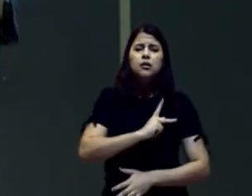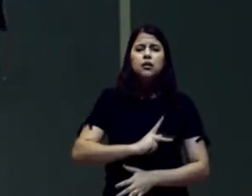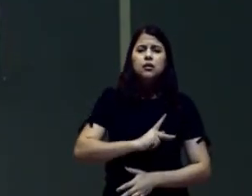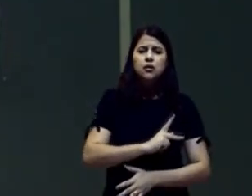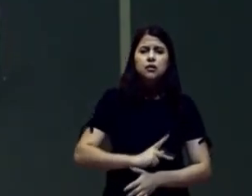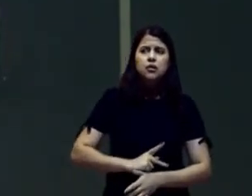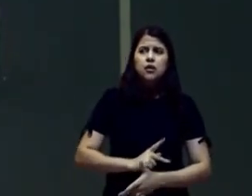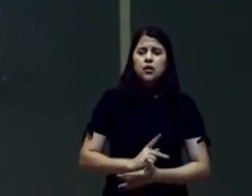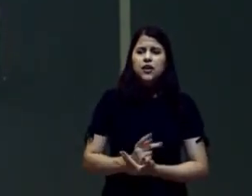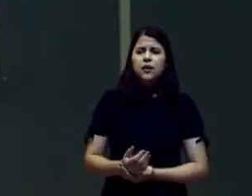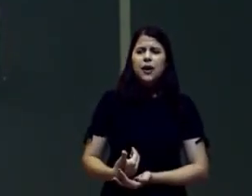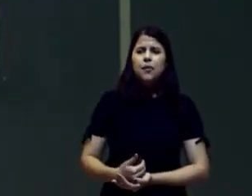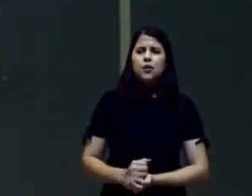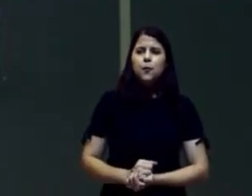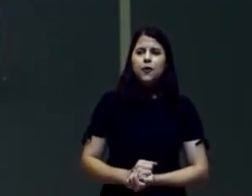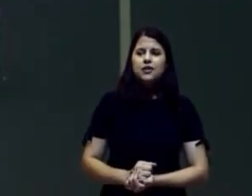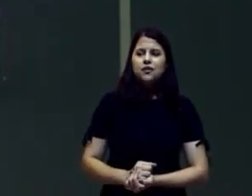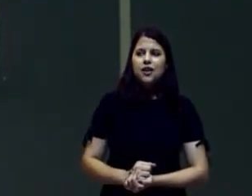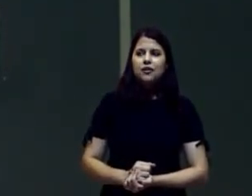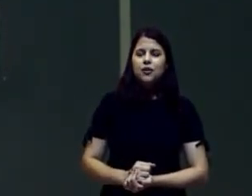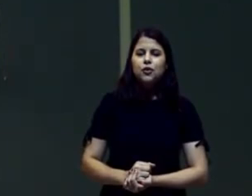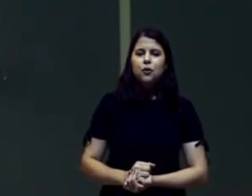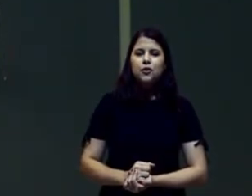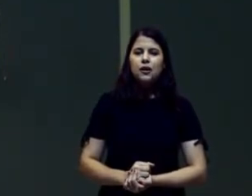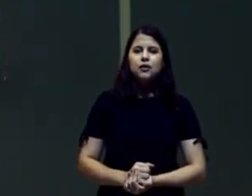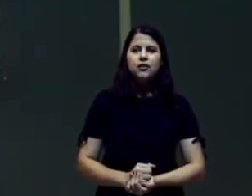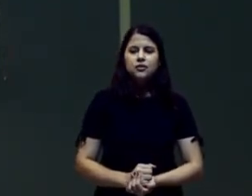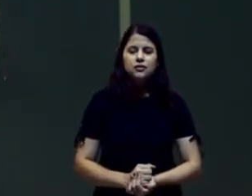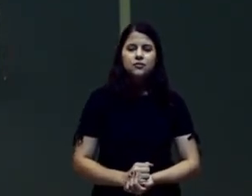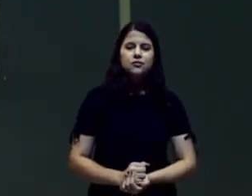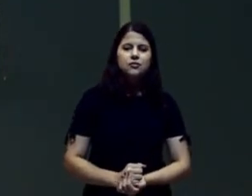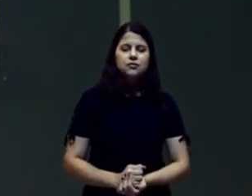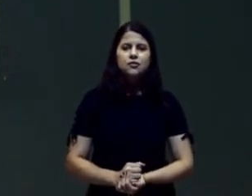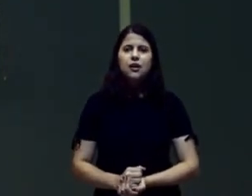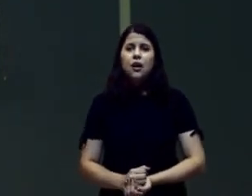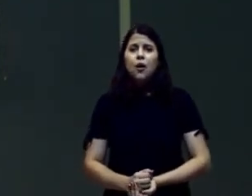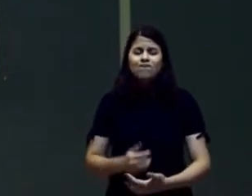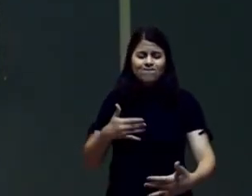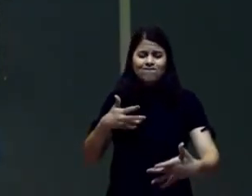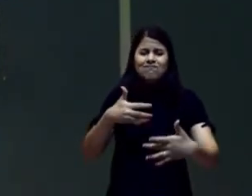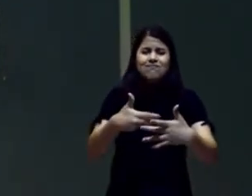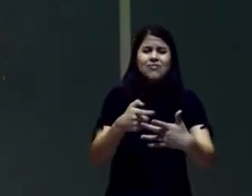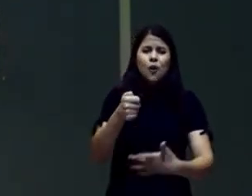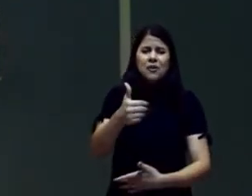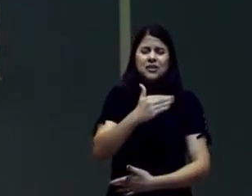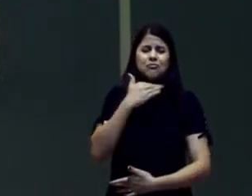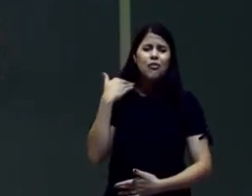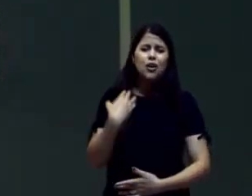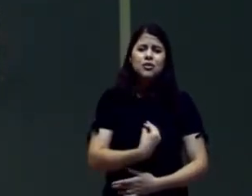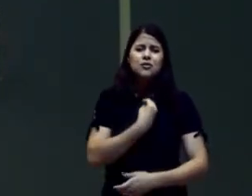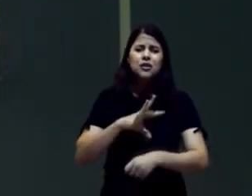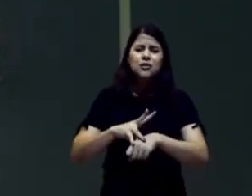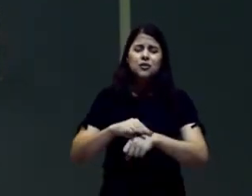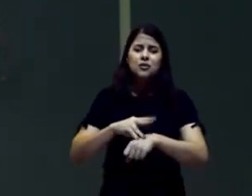essa carta como testamento porque ele estava vendo a sua morte se aproximar. Capítulo 4, versículos 6 e 7